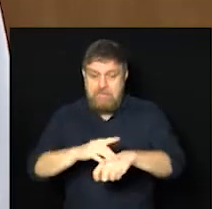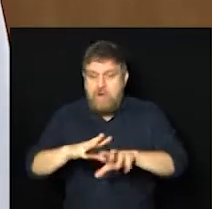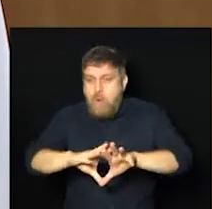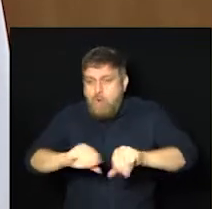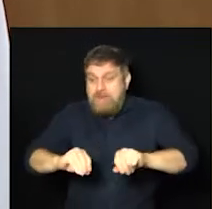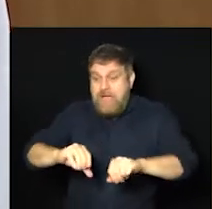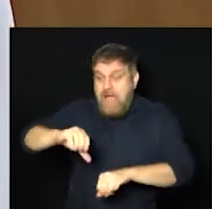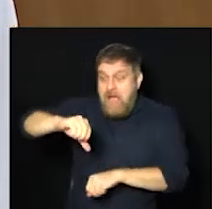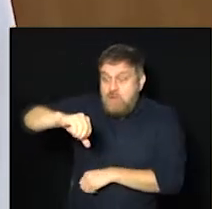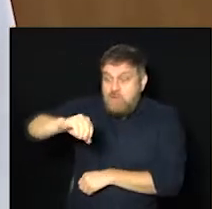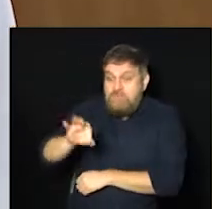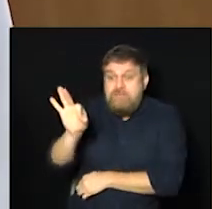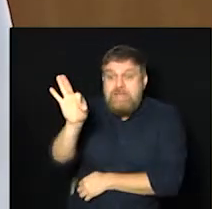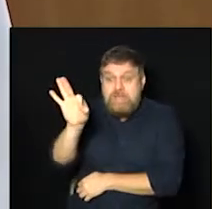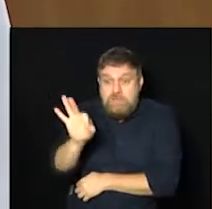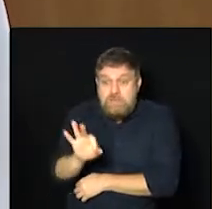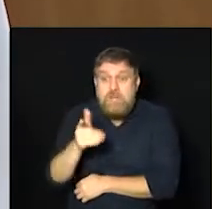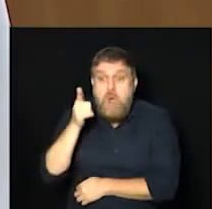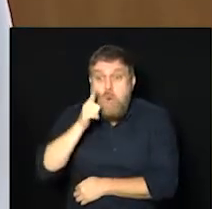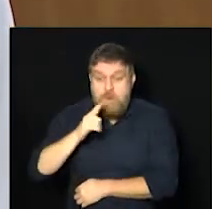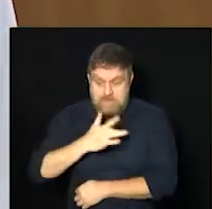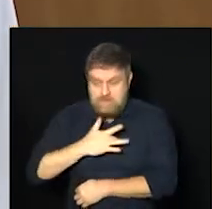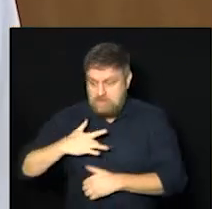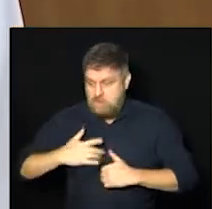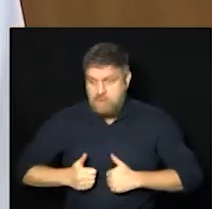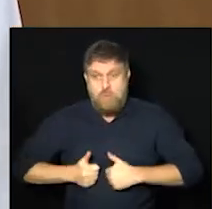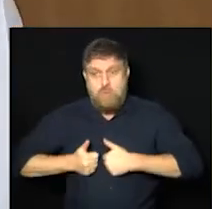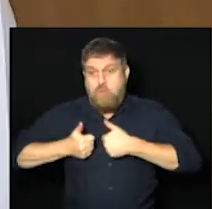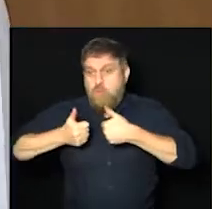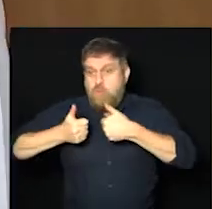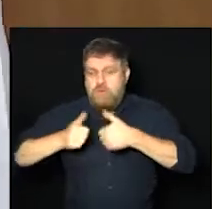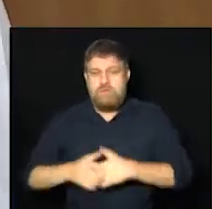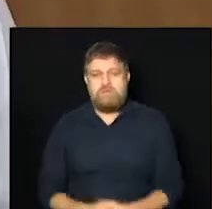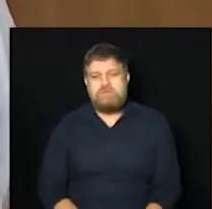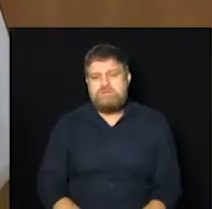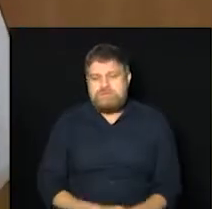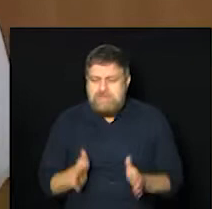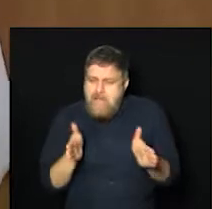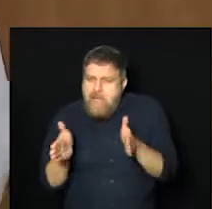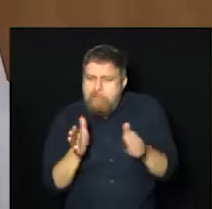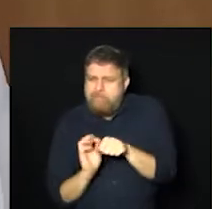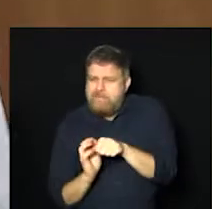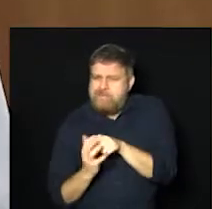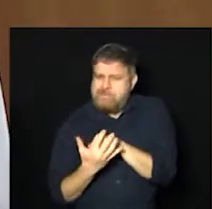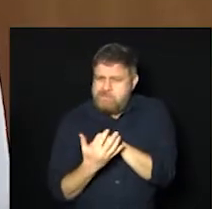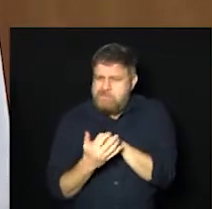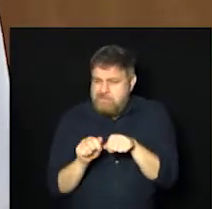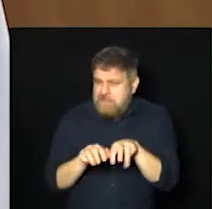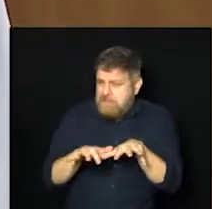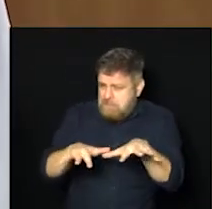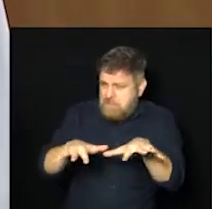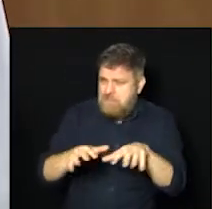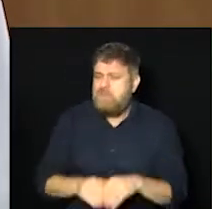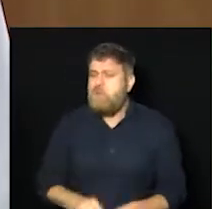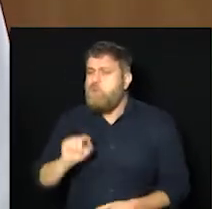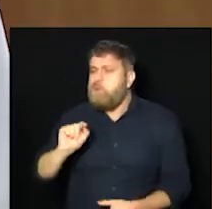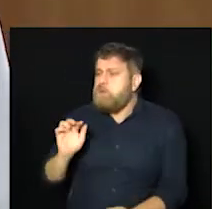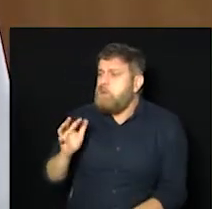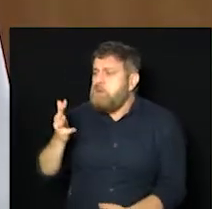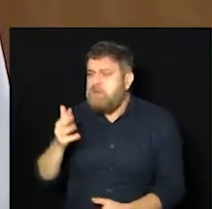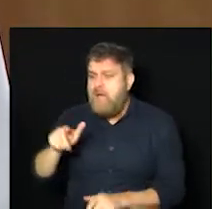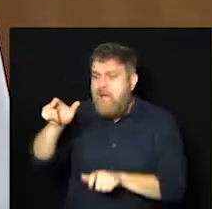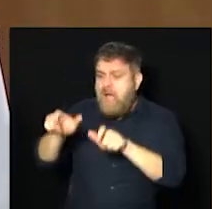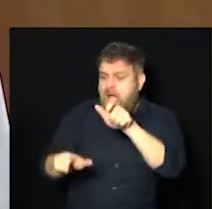de 90% dos pacientes. Bom, e nesse período de pandemia, evidentemente, as pessoas